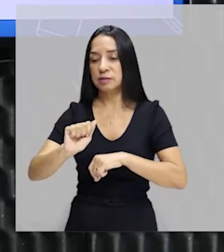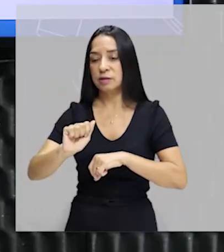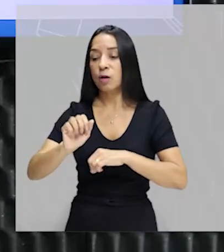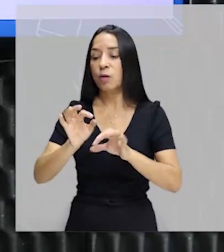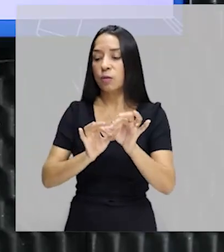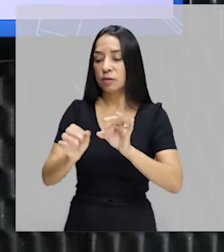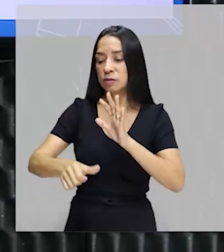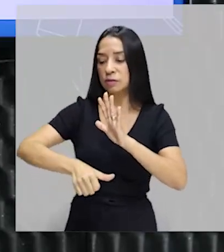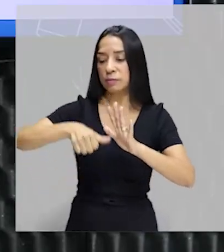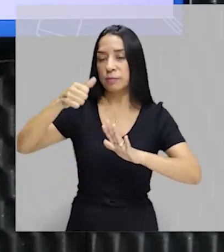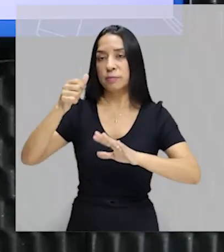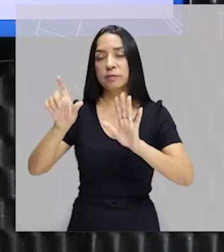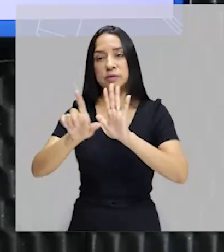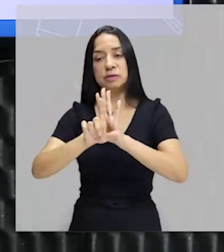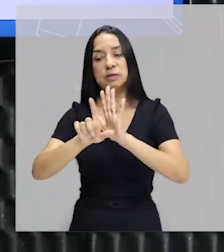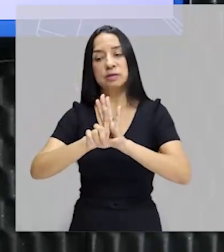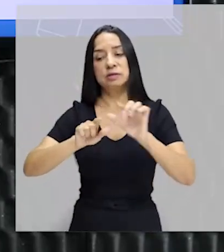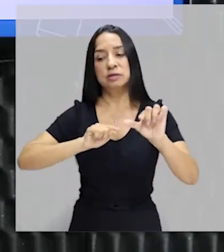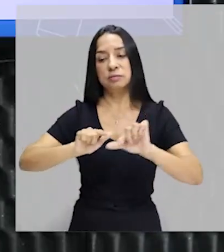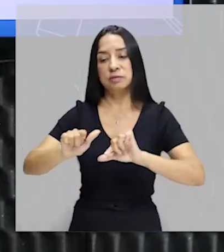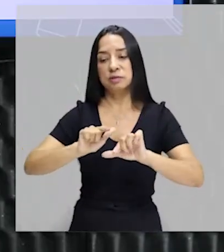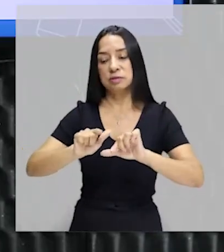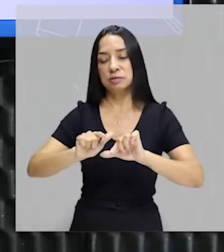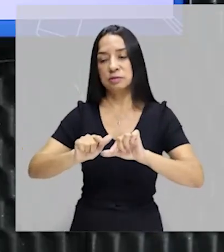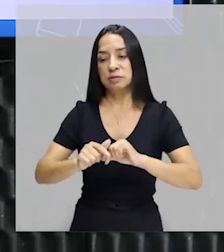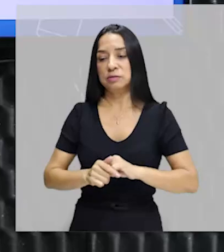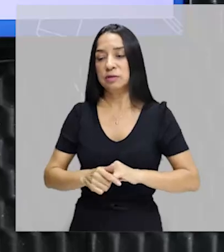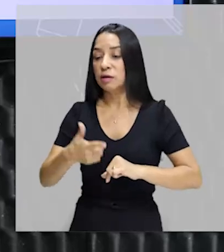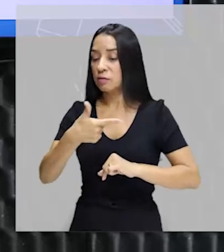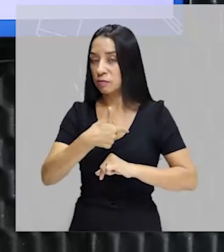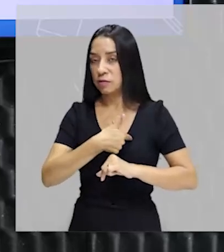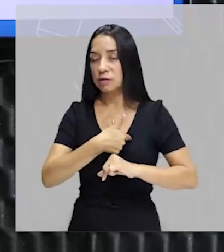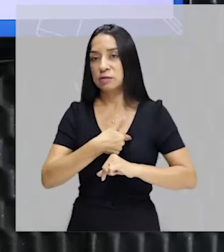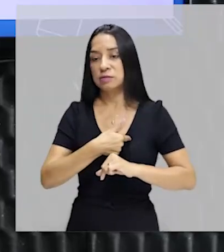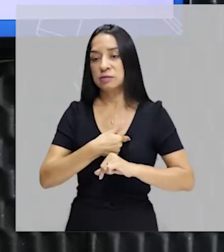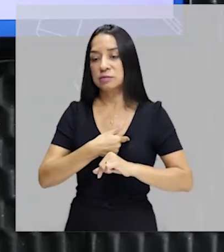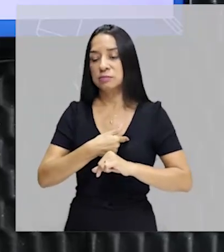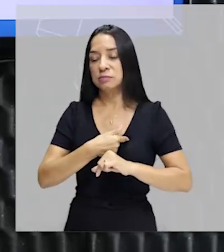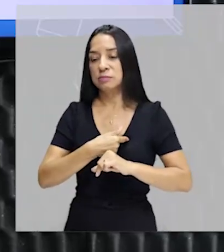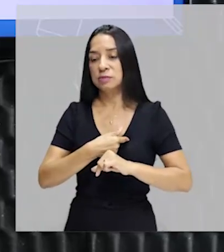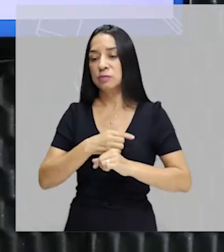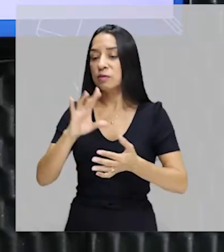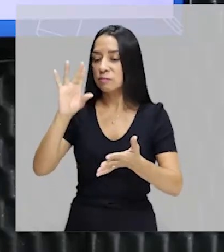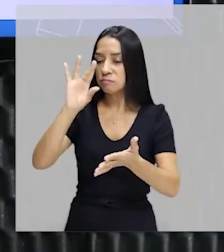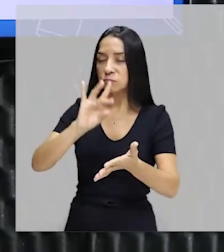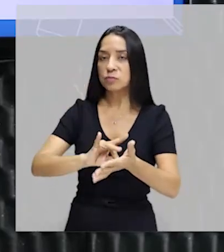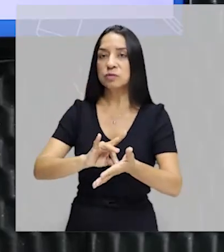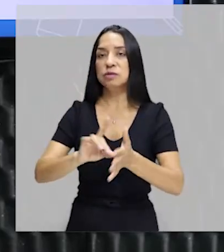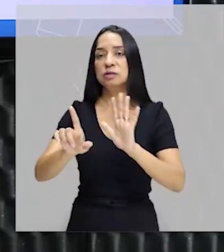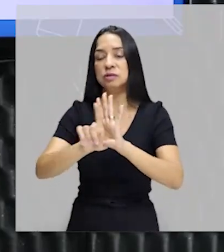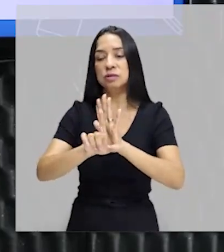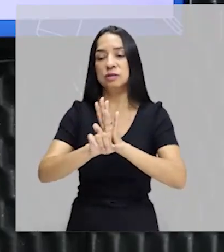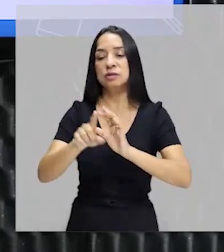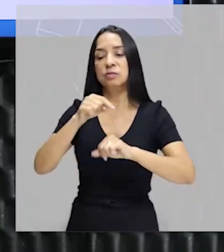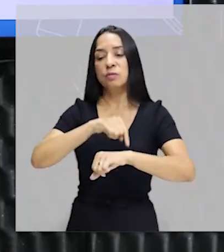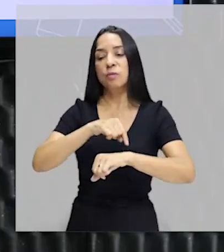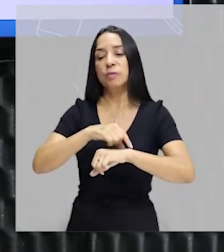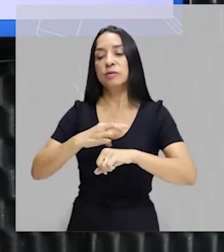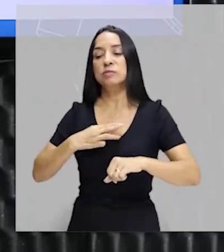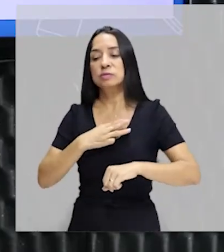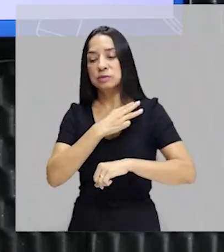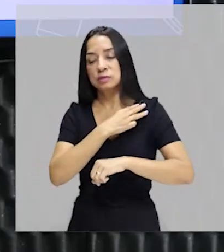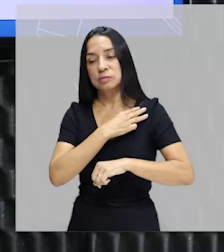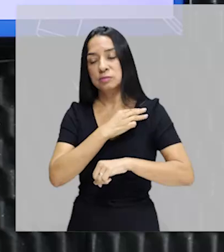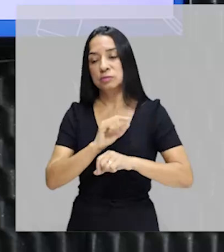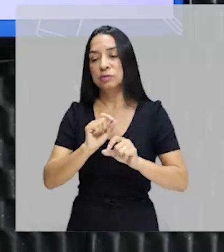Brasil. O Estado varguista, inclusive, consolida essas leis no momento de ditadura do